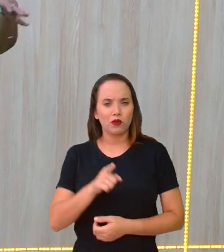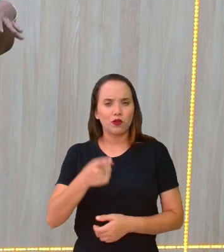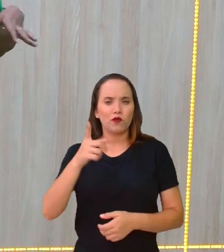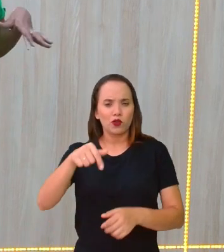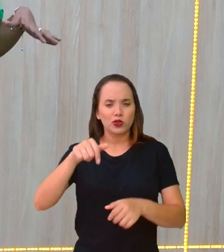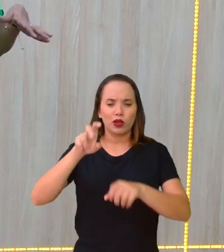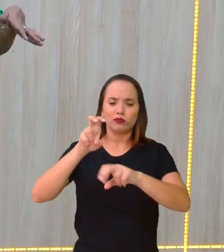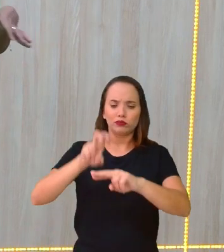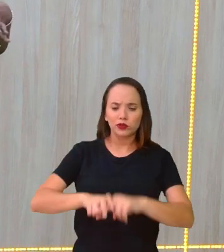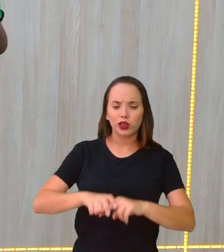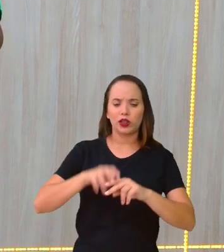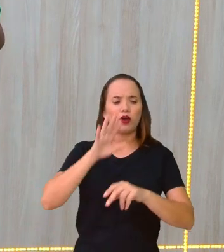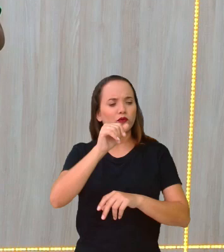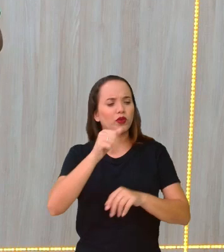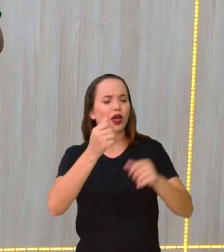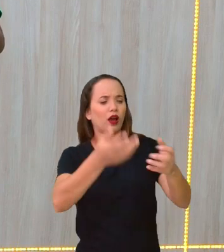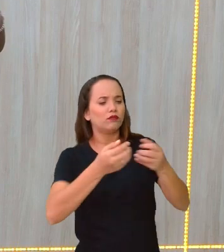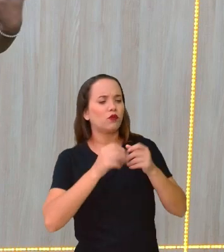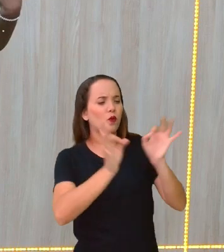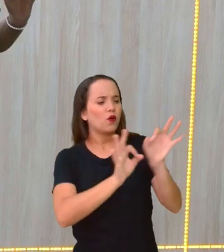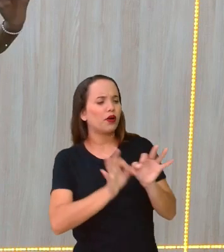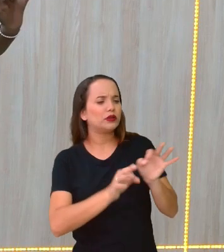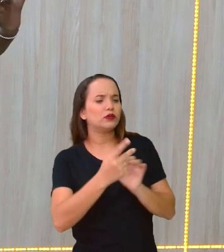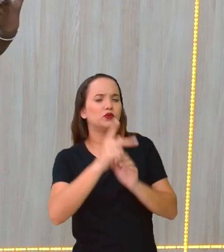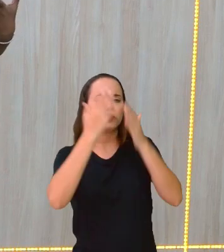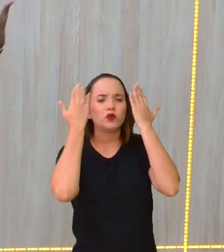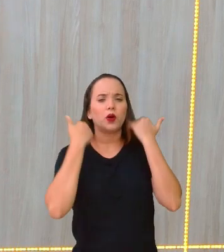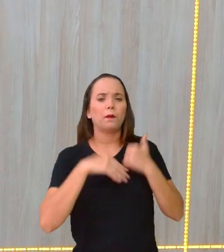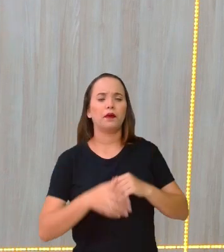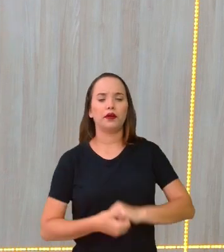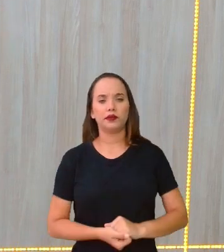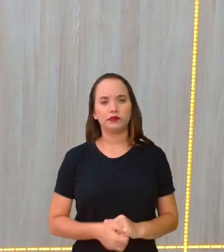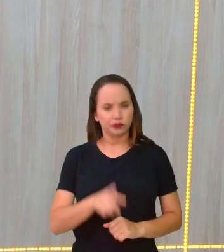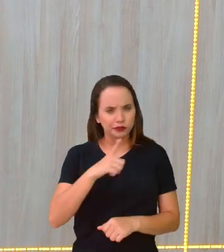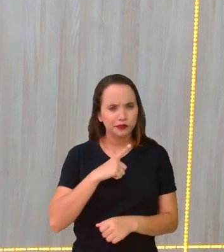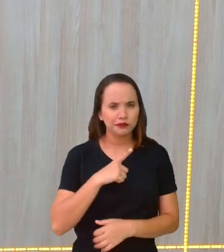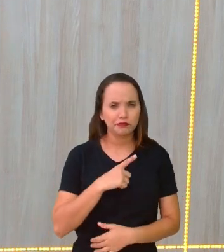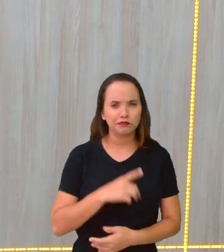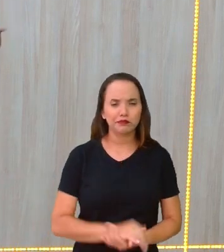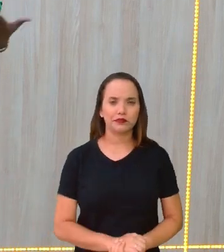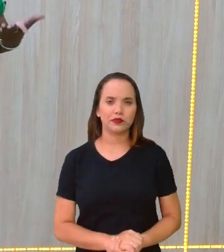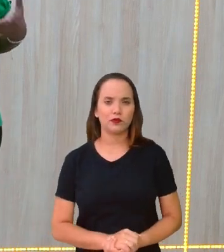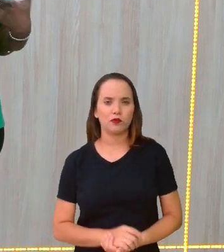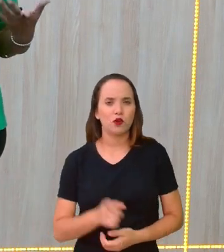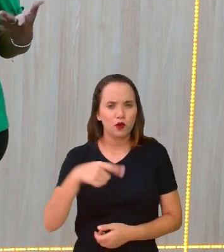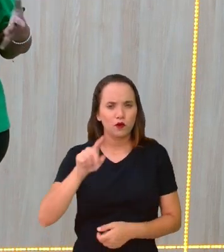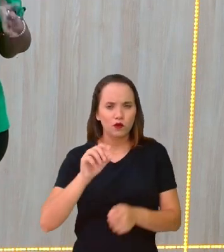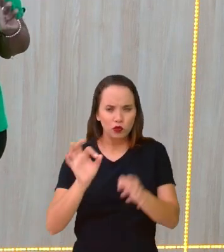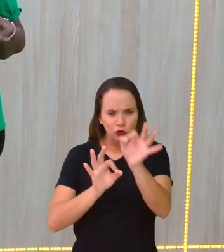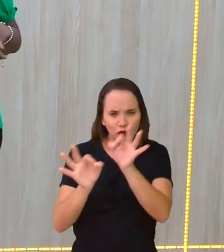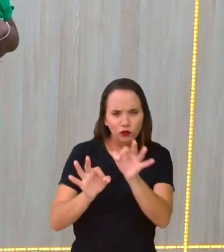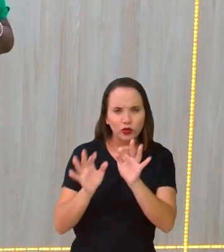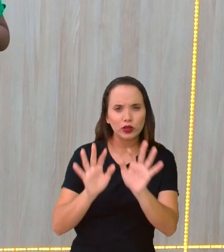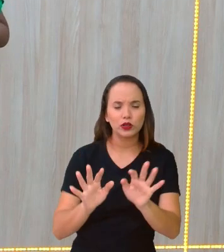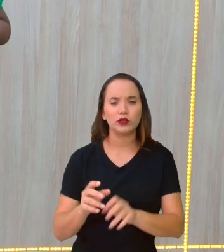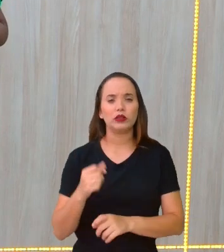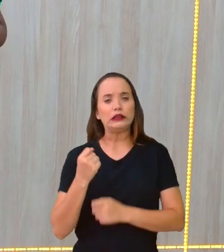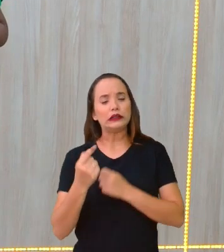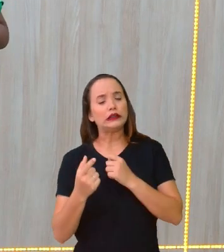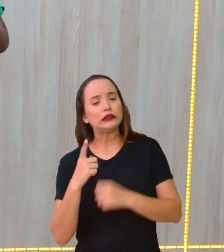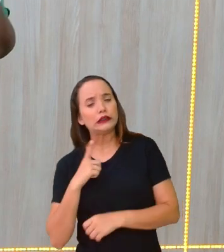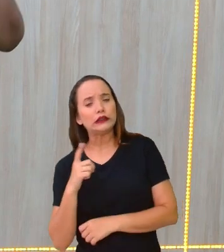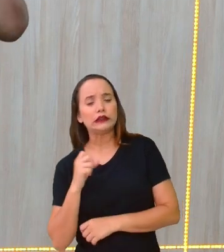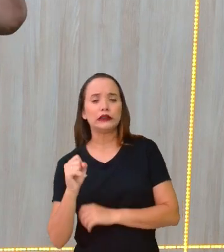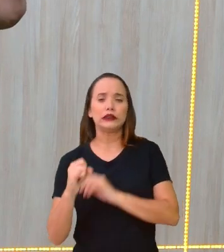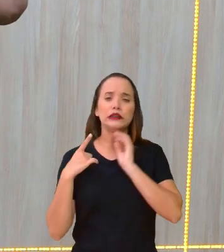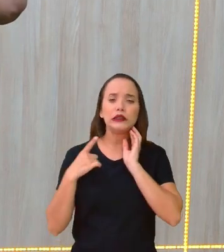sentar, vem cá, para eu ajeitar o cabelo, para eu fazer um penteado? Vocês têm isso? Vocês fazem tranças, e no caso dos meninos também,